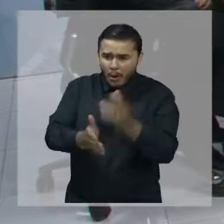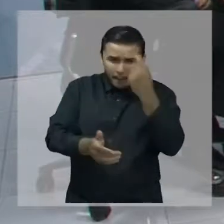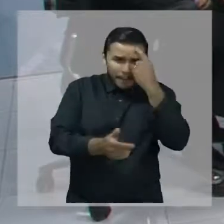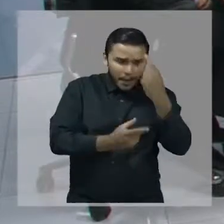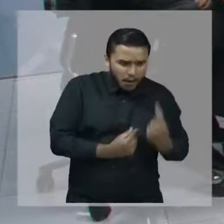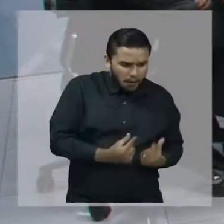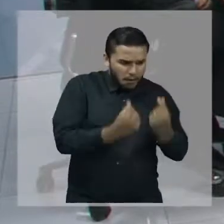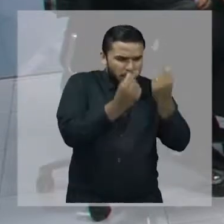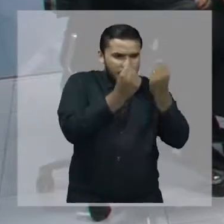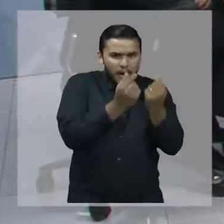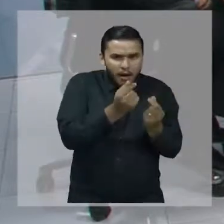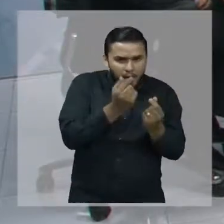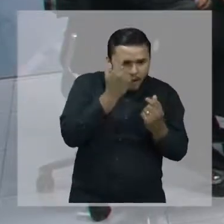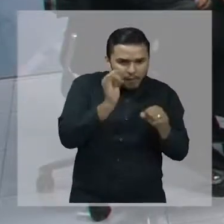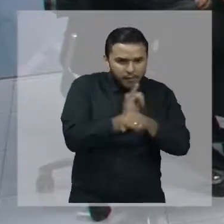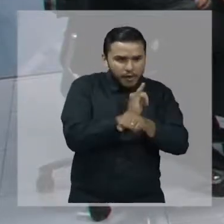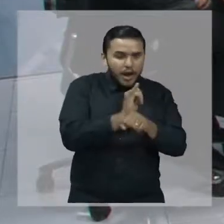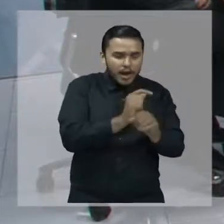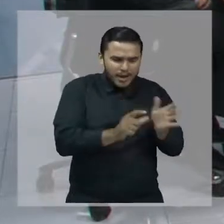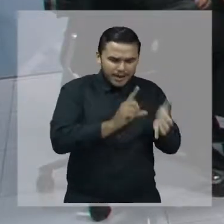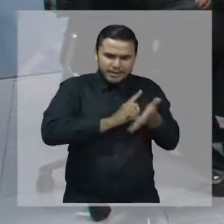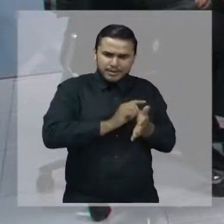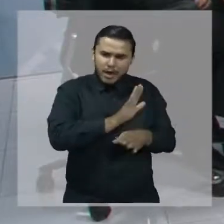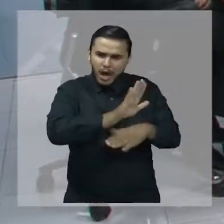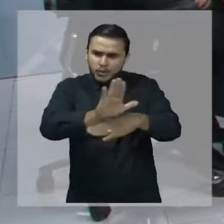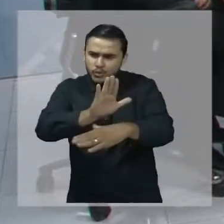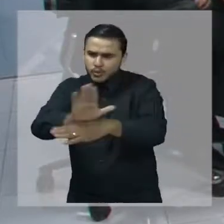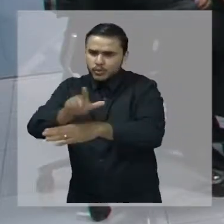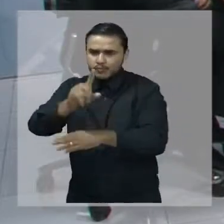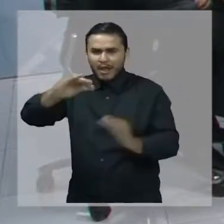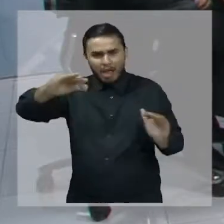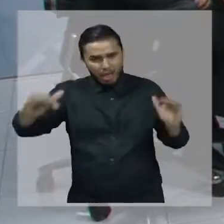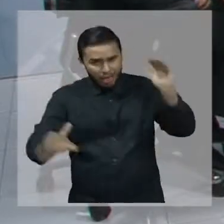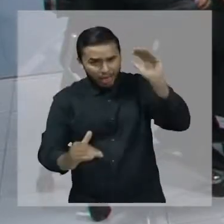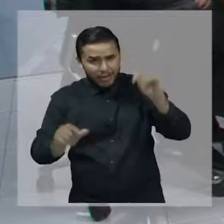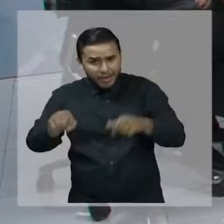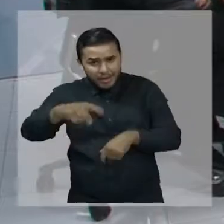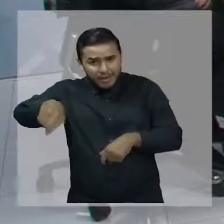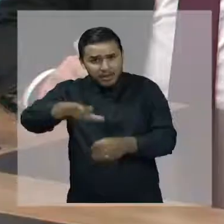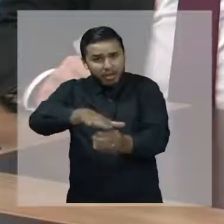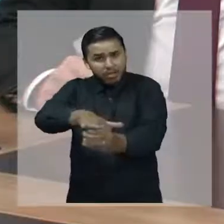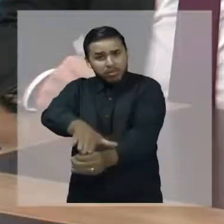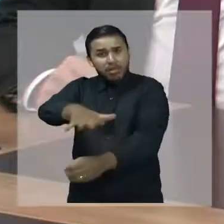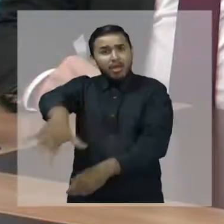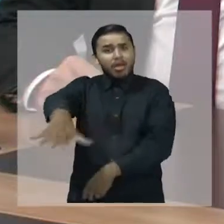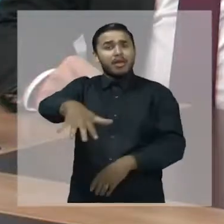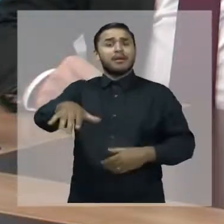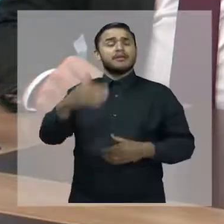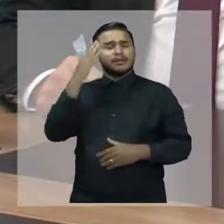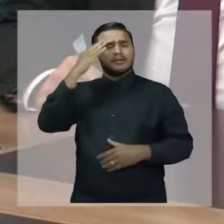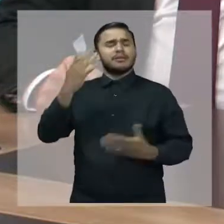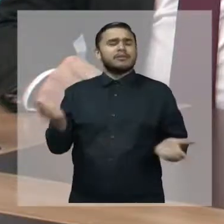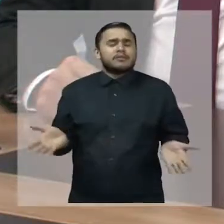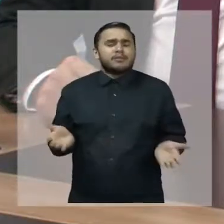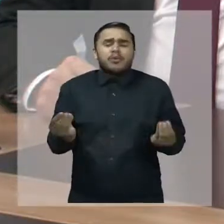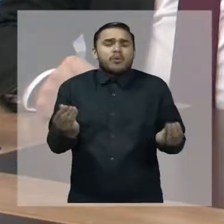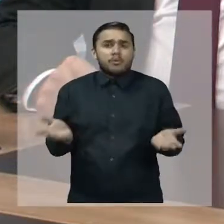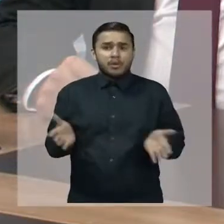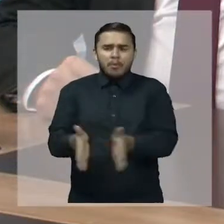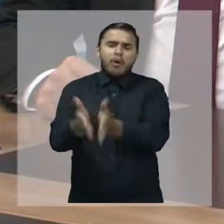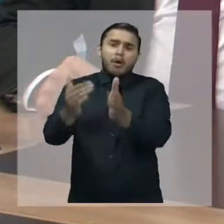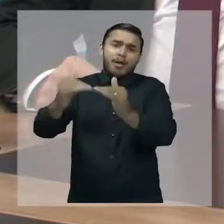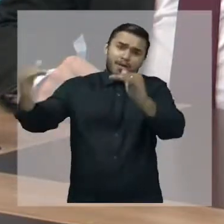vê realmente o prosperar de grandes fortunas no país e minguar de recursos para